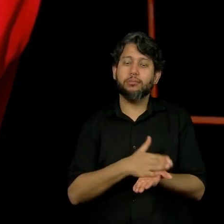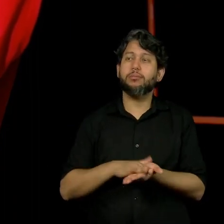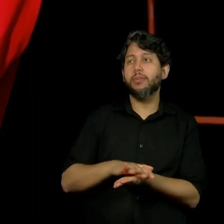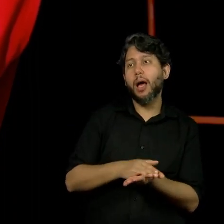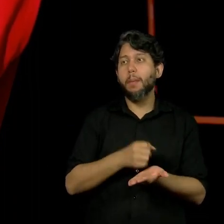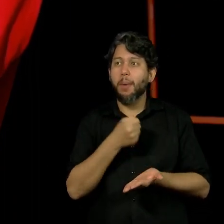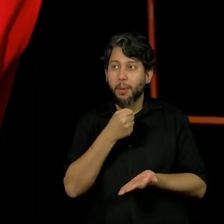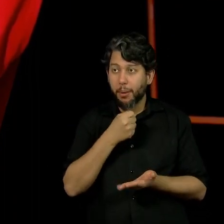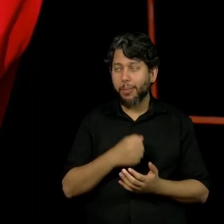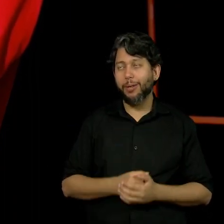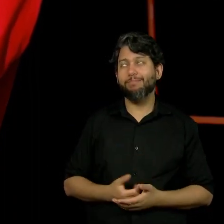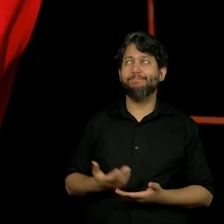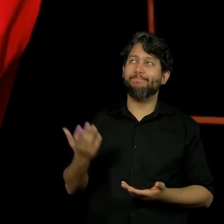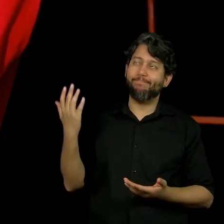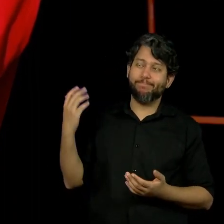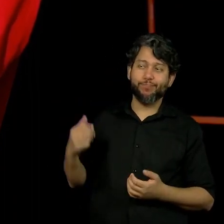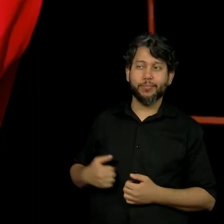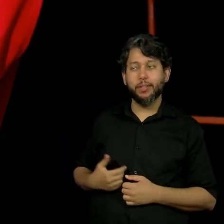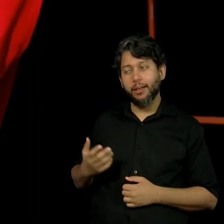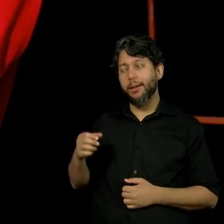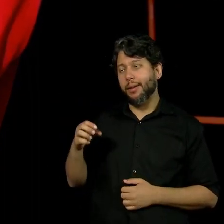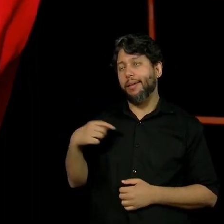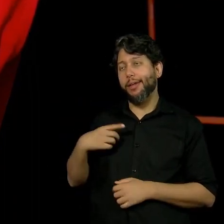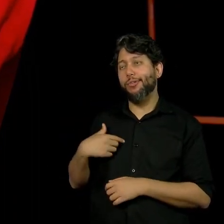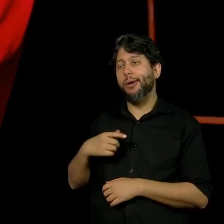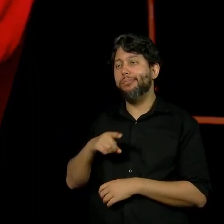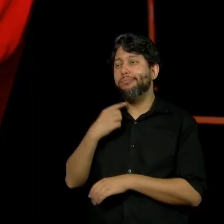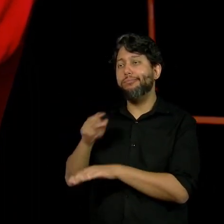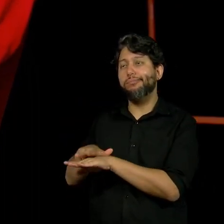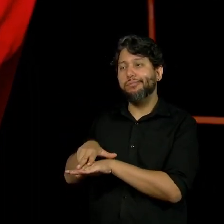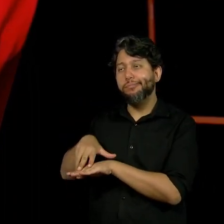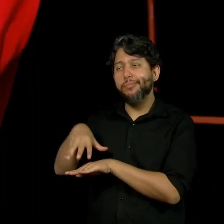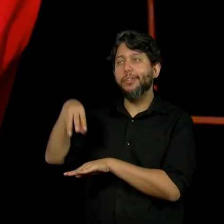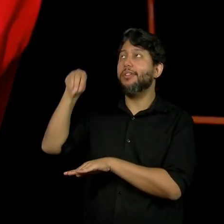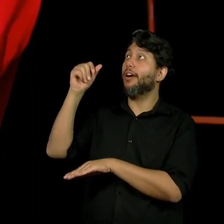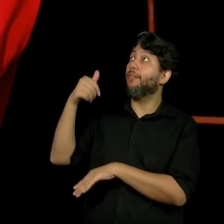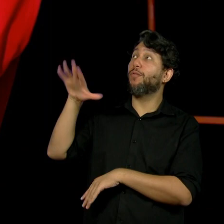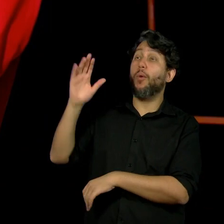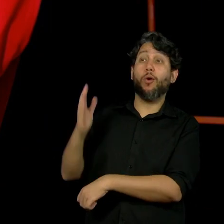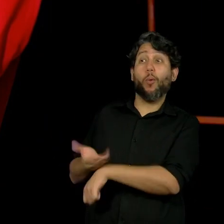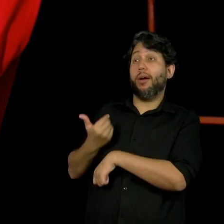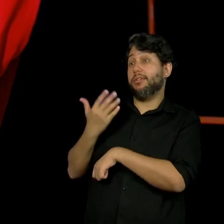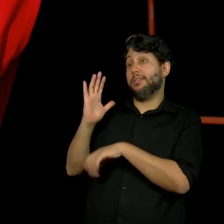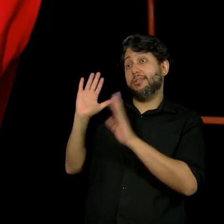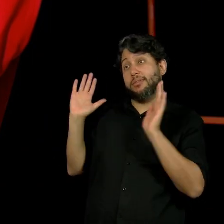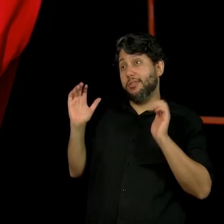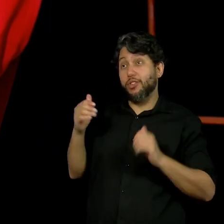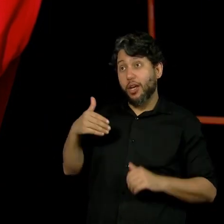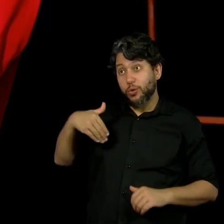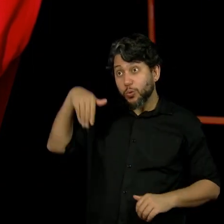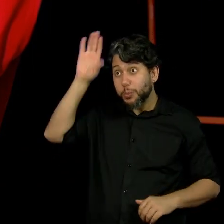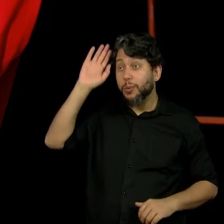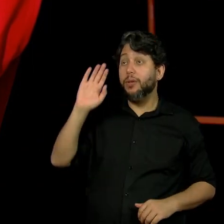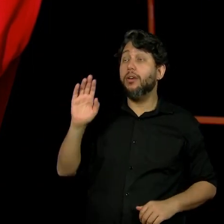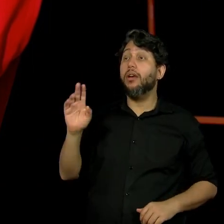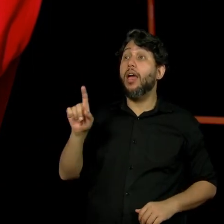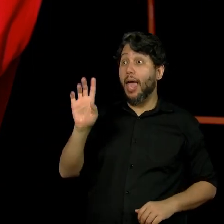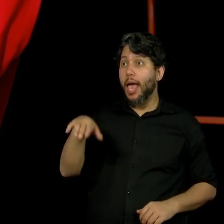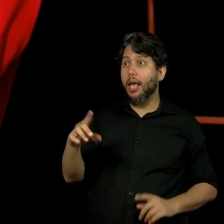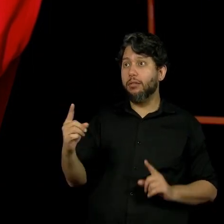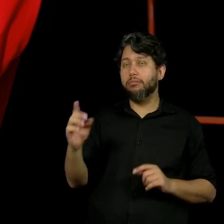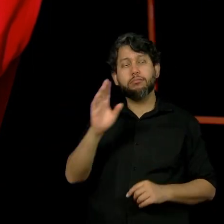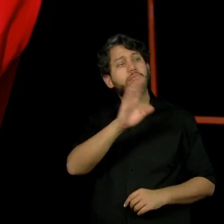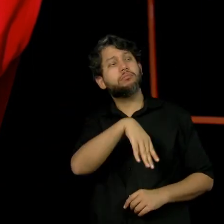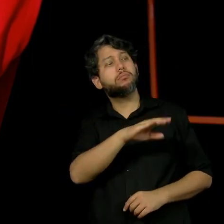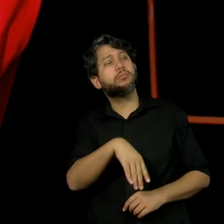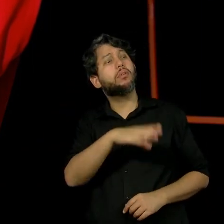do combinado recentemente, mais o Boldin sendo citado de novo, né? Fora do combinado, ele subiu. Mas ele falou, Moisés, tem o